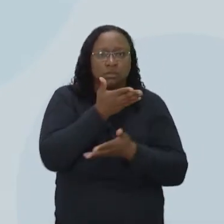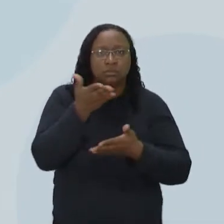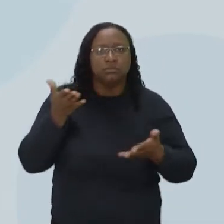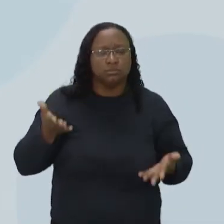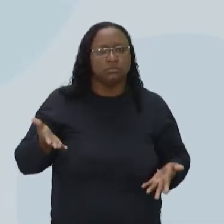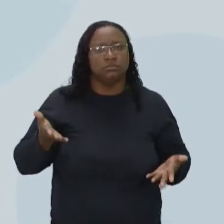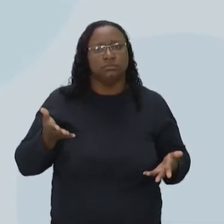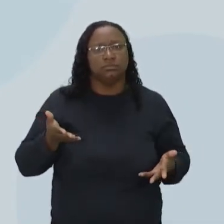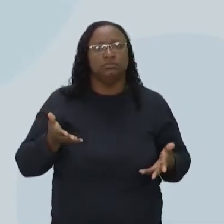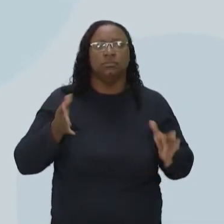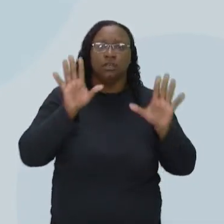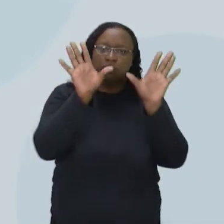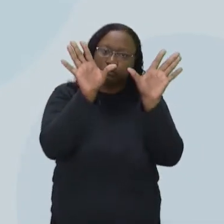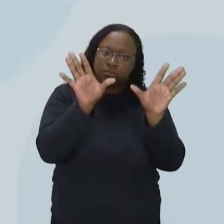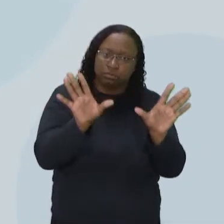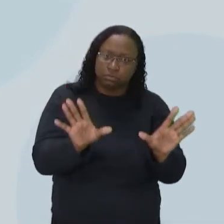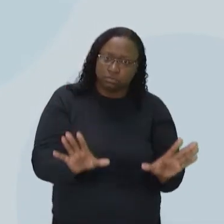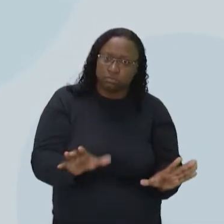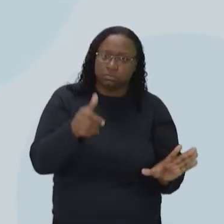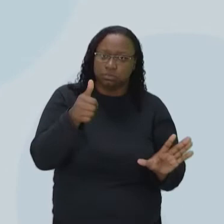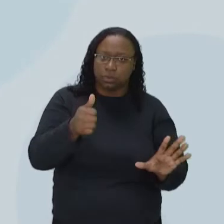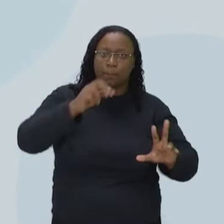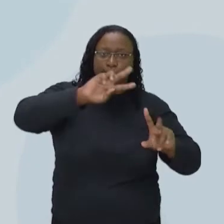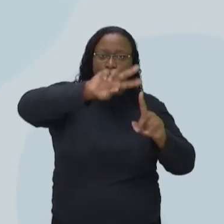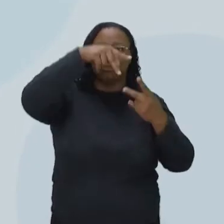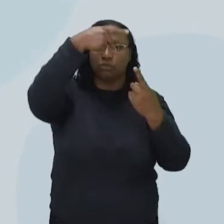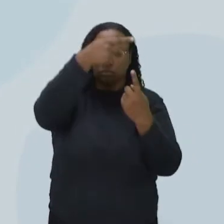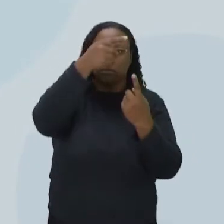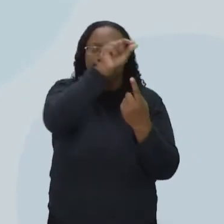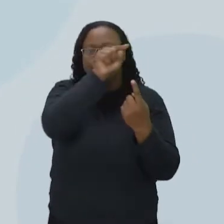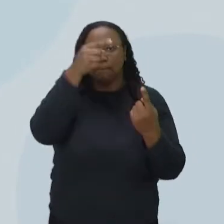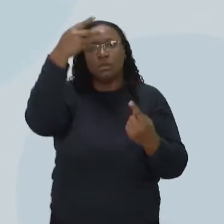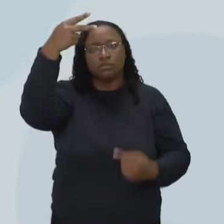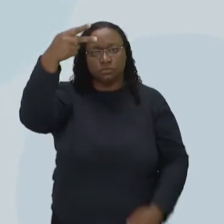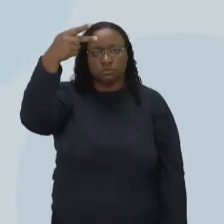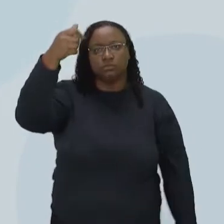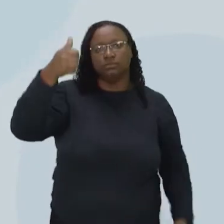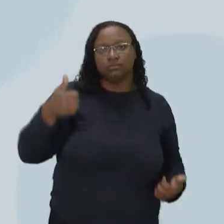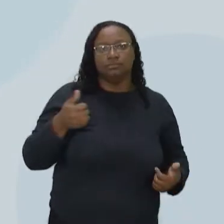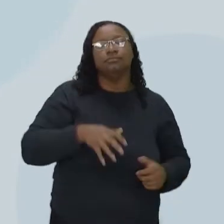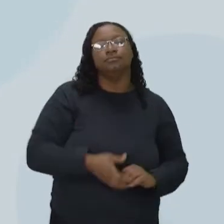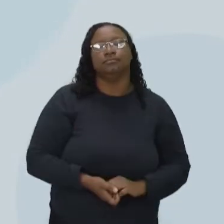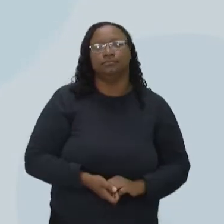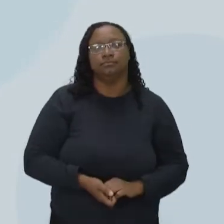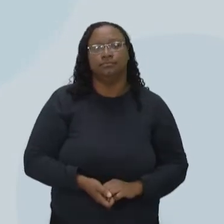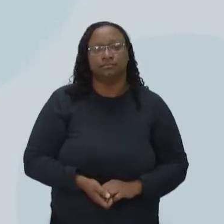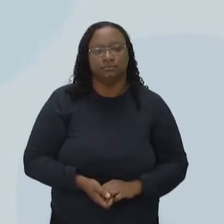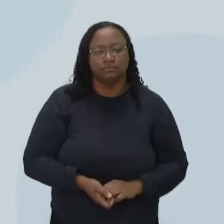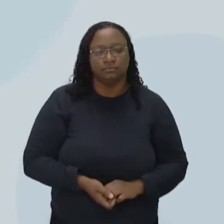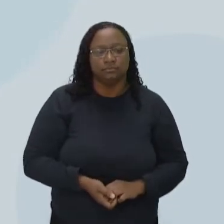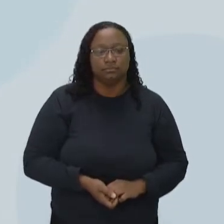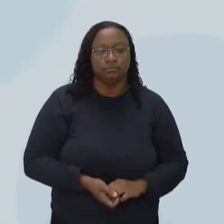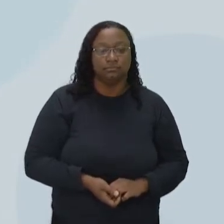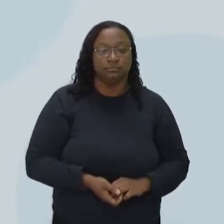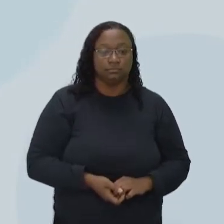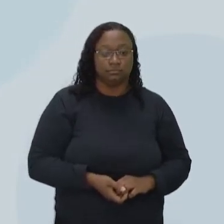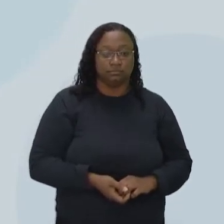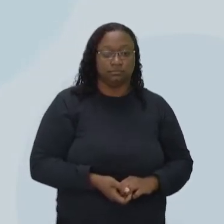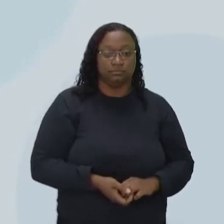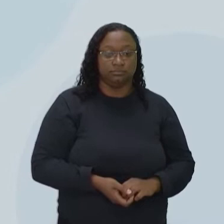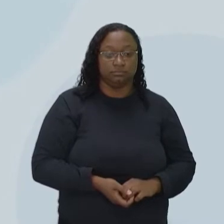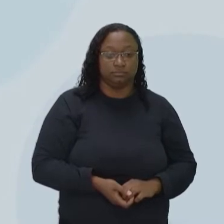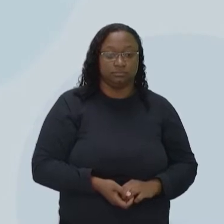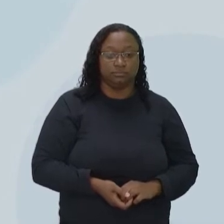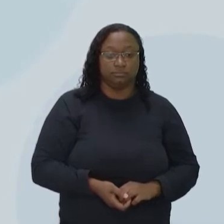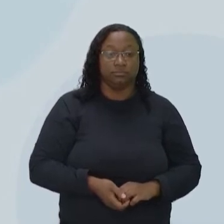eu deixei aqui na expressão mesmo ao quadrado, ó, 10 a menos 2 vezes 10 a menos 2. Aí eu peguei esse 25 vezes 10 a menos